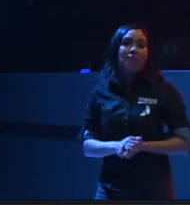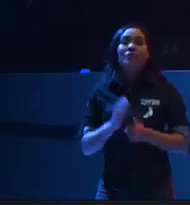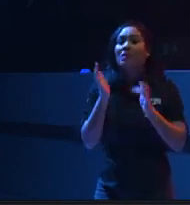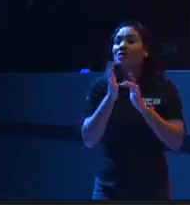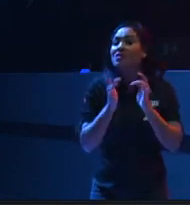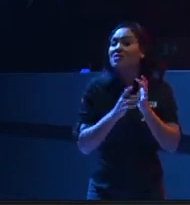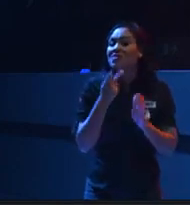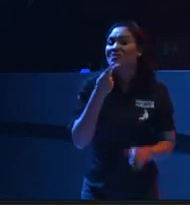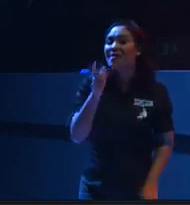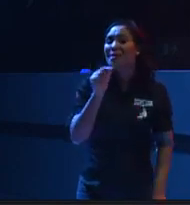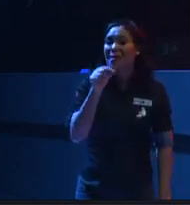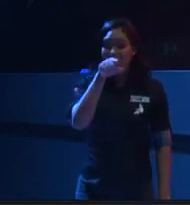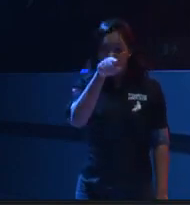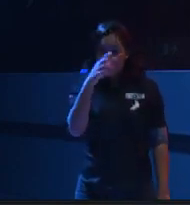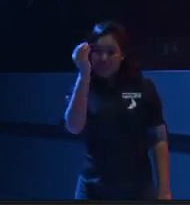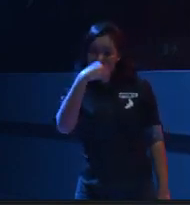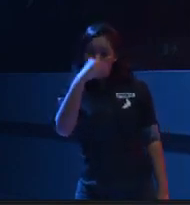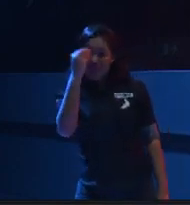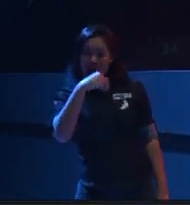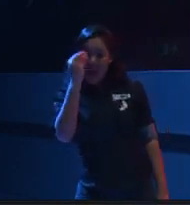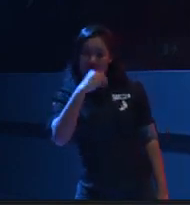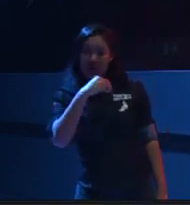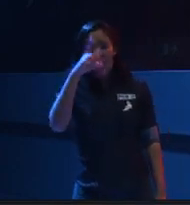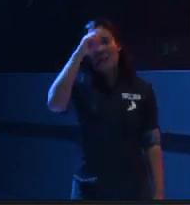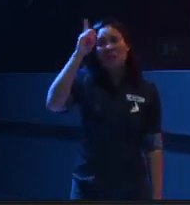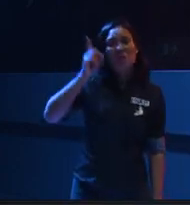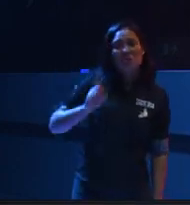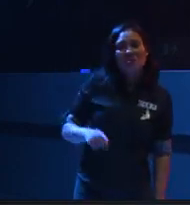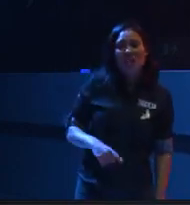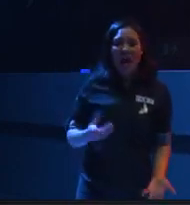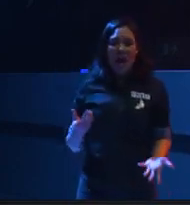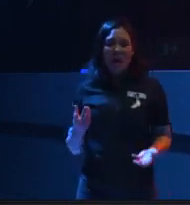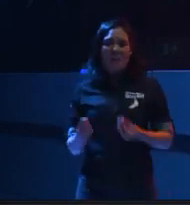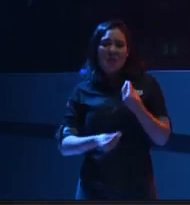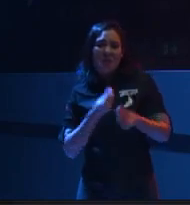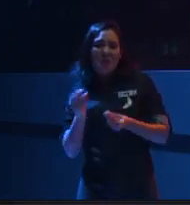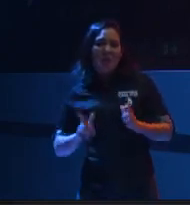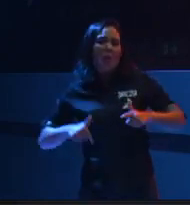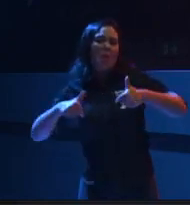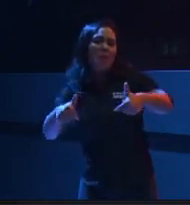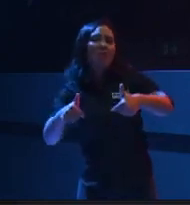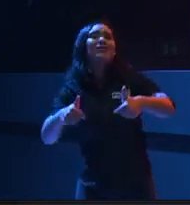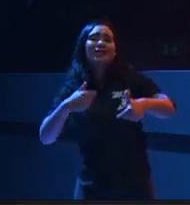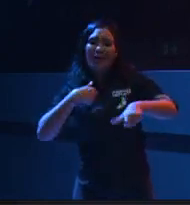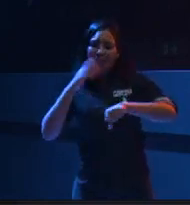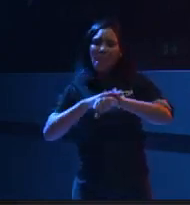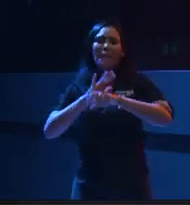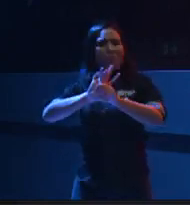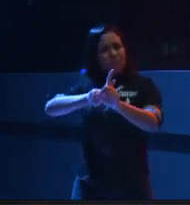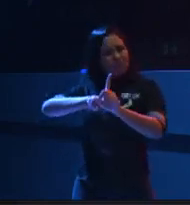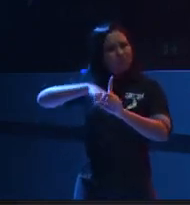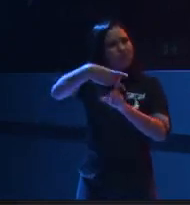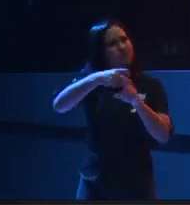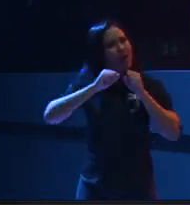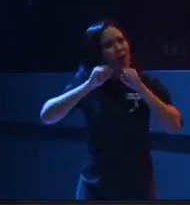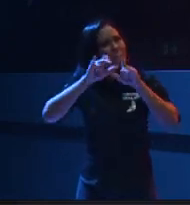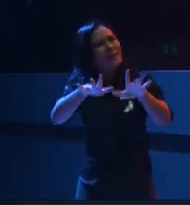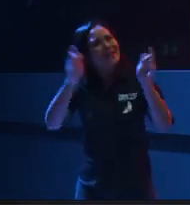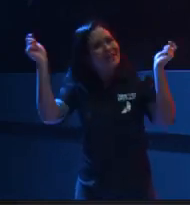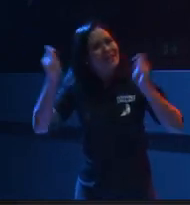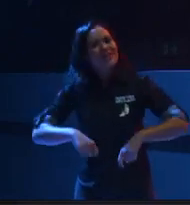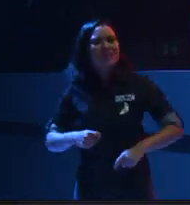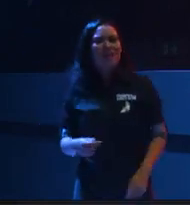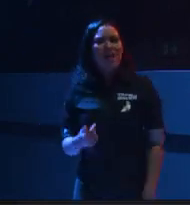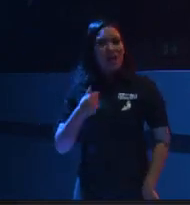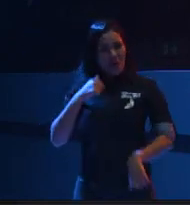fraquinha que você tem essa habilidade que você nem sabe o potencial que ela pode chegar eu pego isso eu multiplico e faço